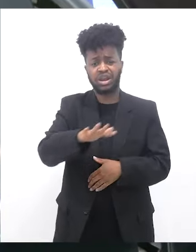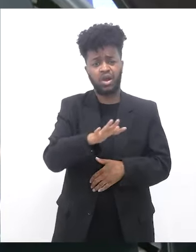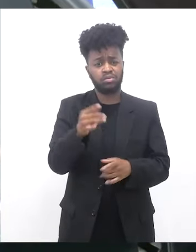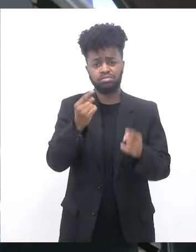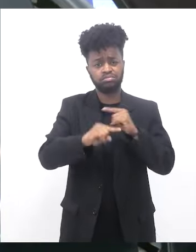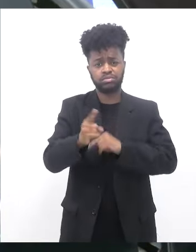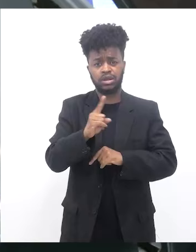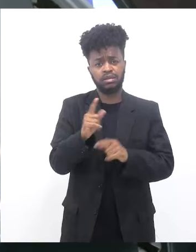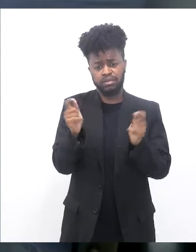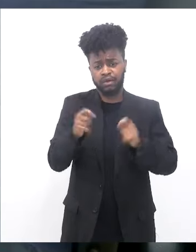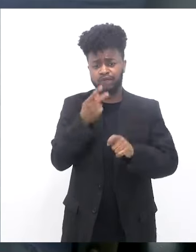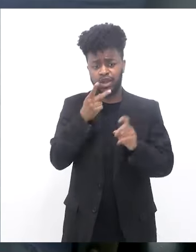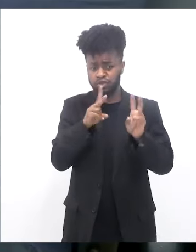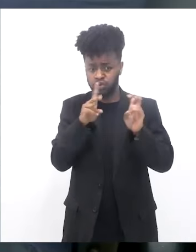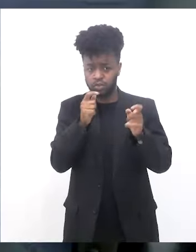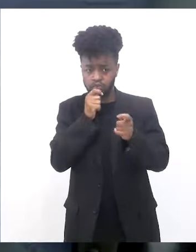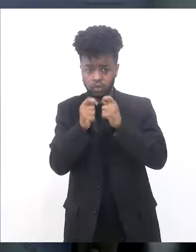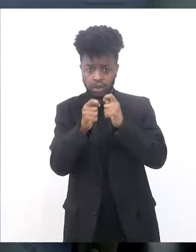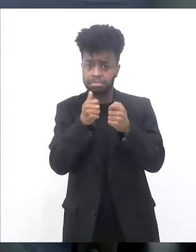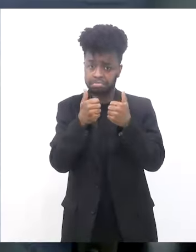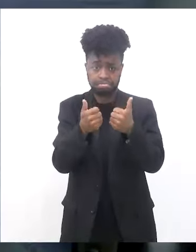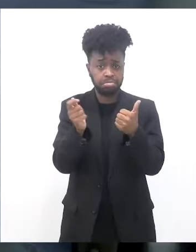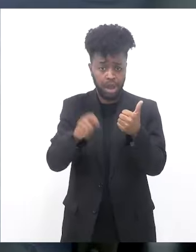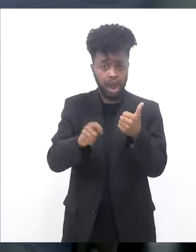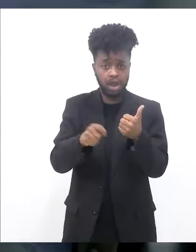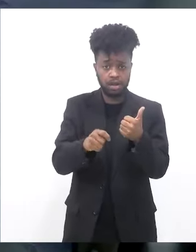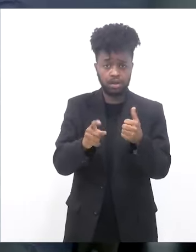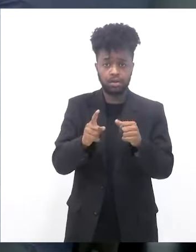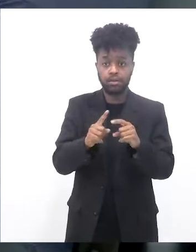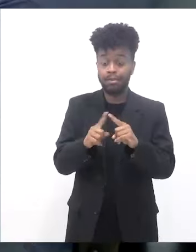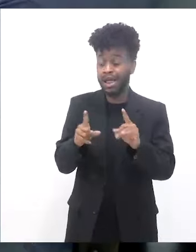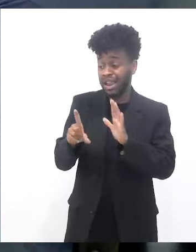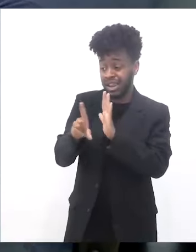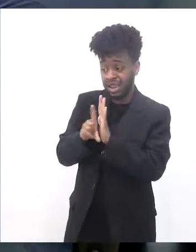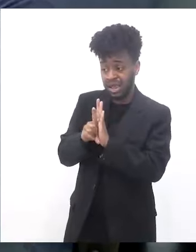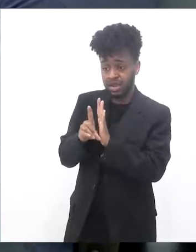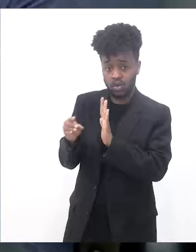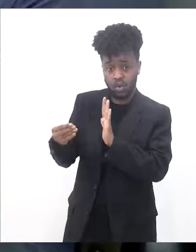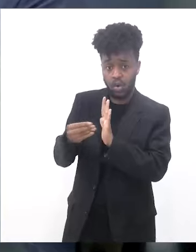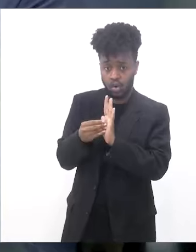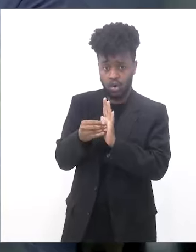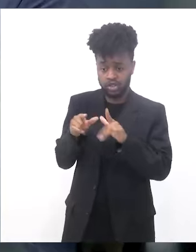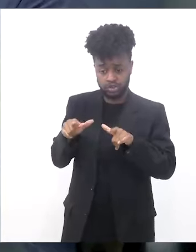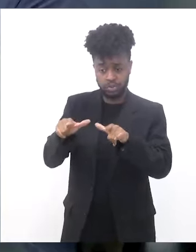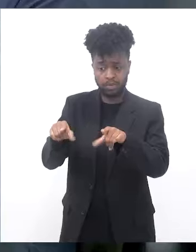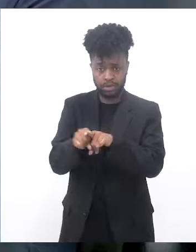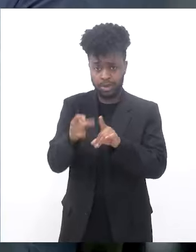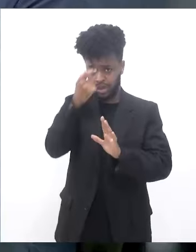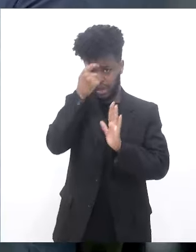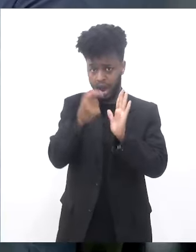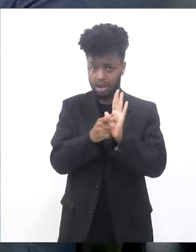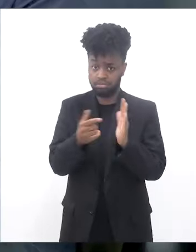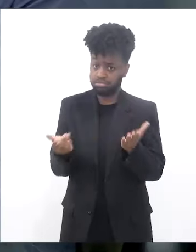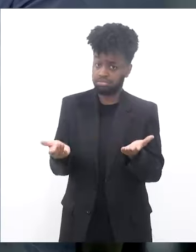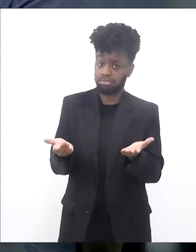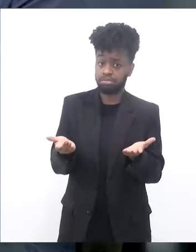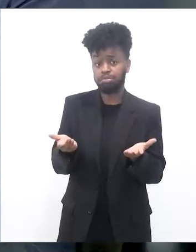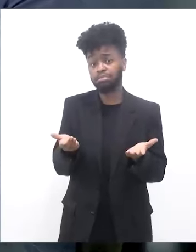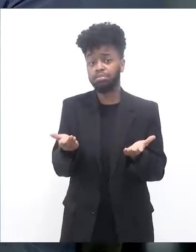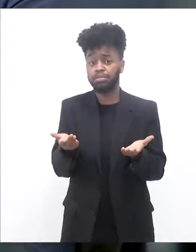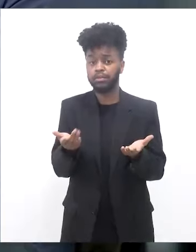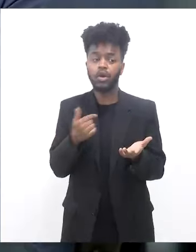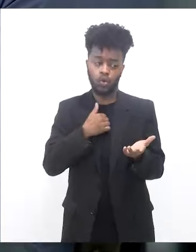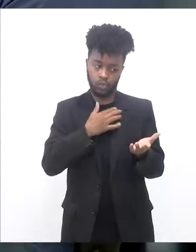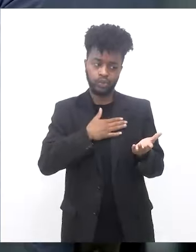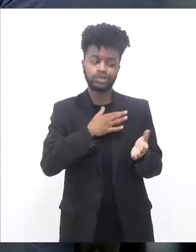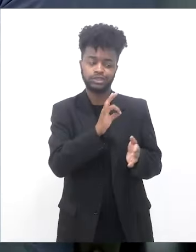Essa é a ideia. Dá para falar de jornalismo? Dá. Mas não, nessa lei eles vão colocar a diploma para IA também?